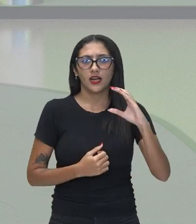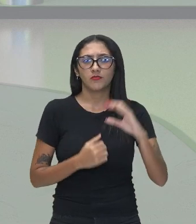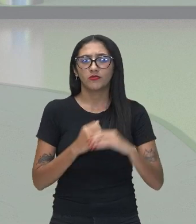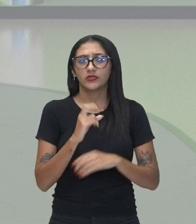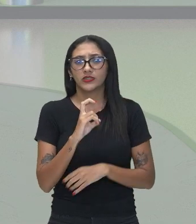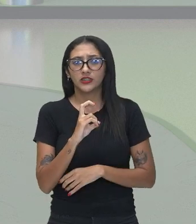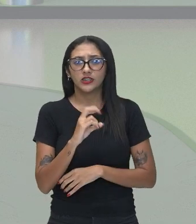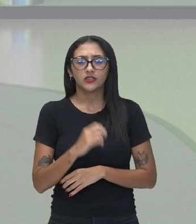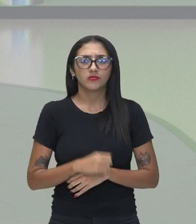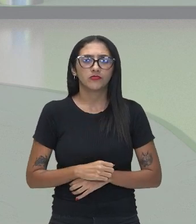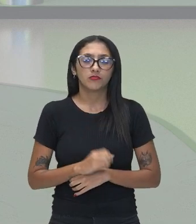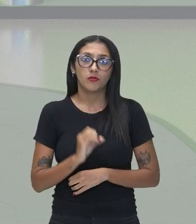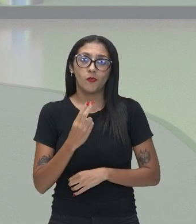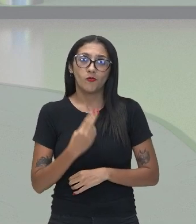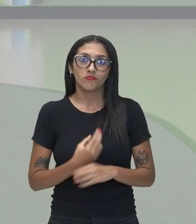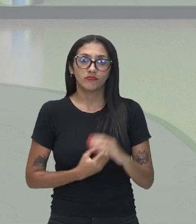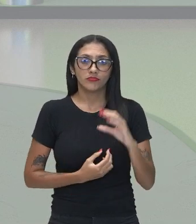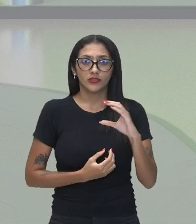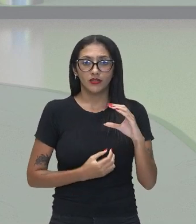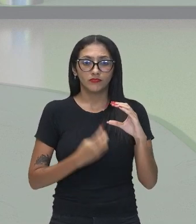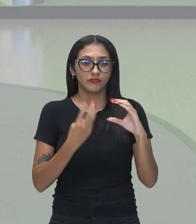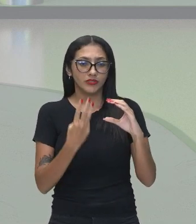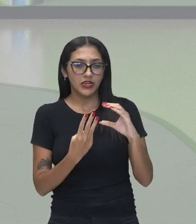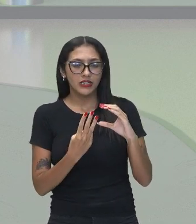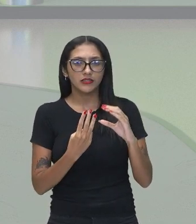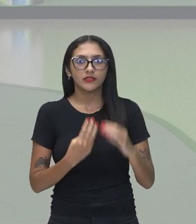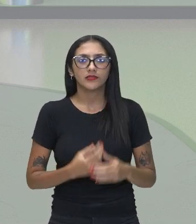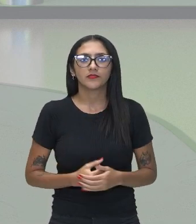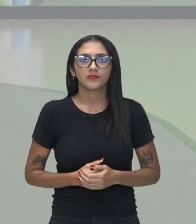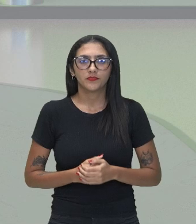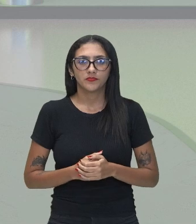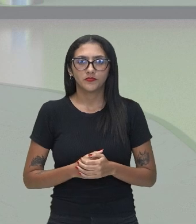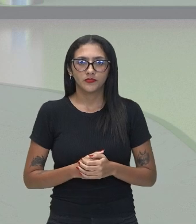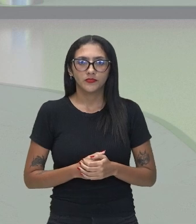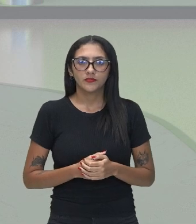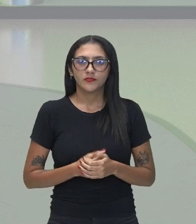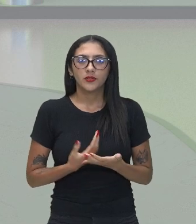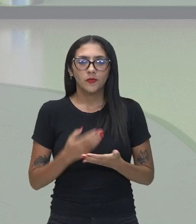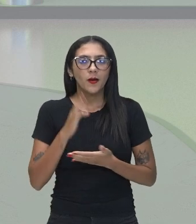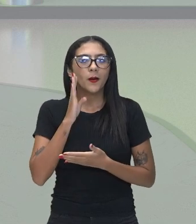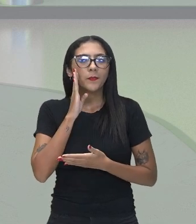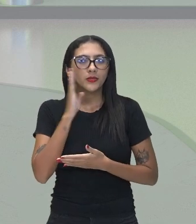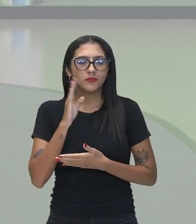3 carbonos. A menor de todas as cadeias carbônicas fechadas é a que tem